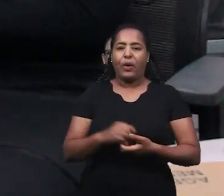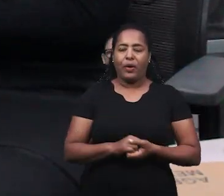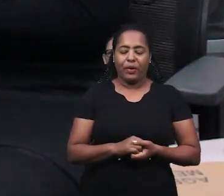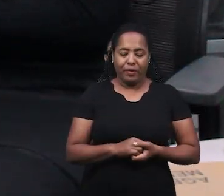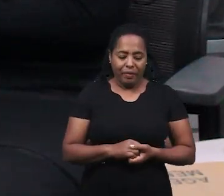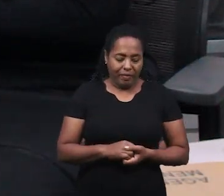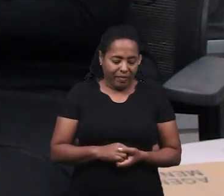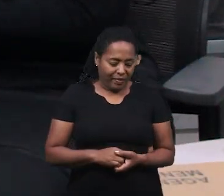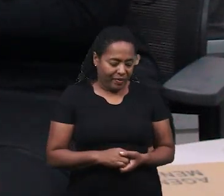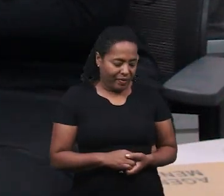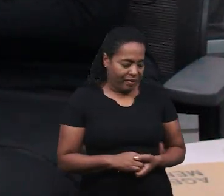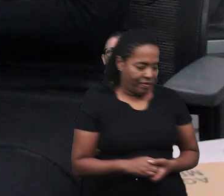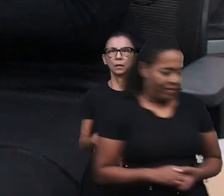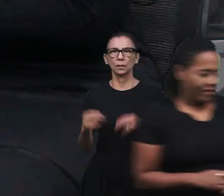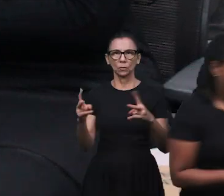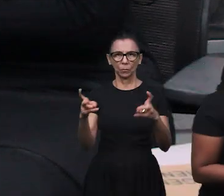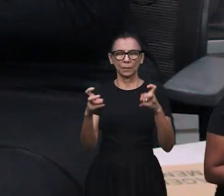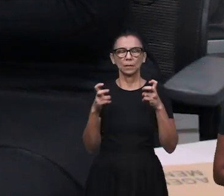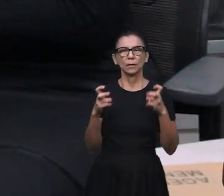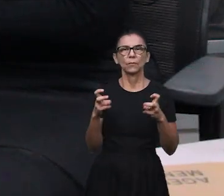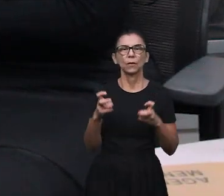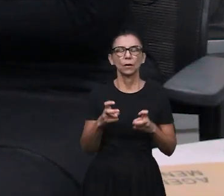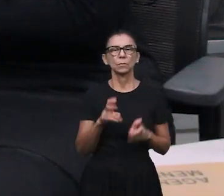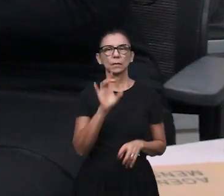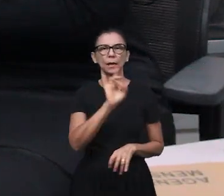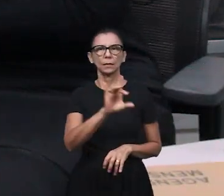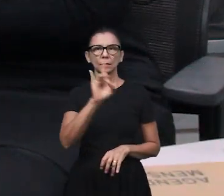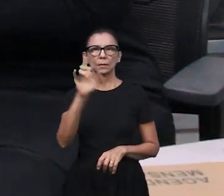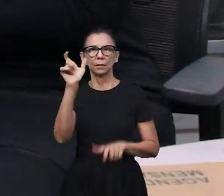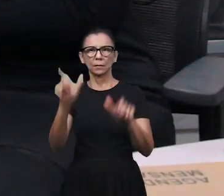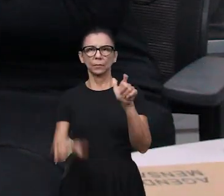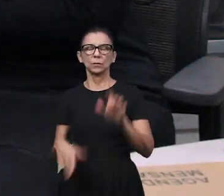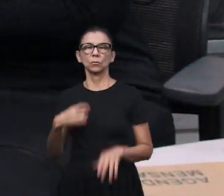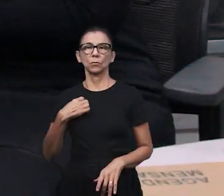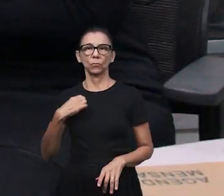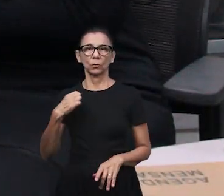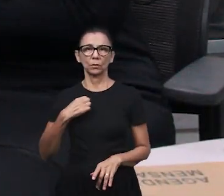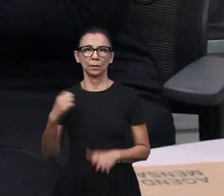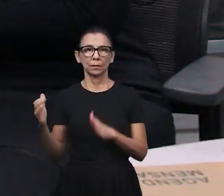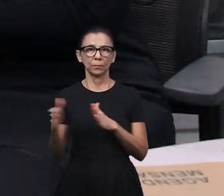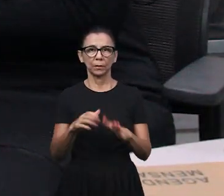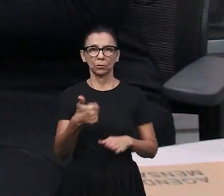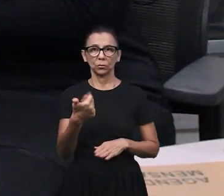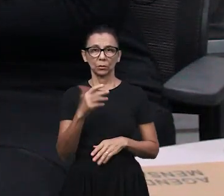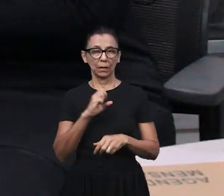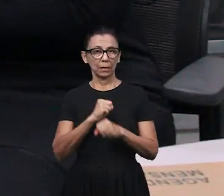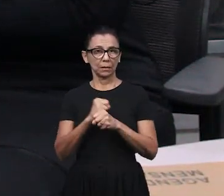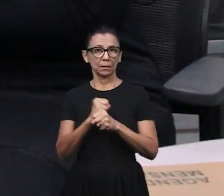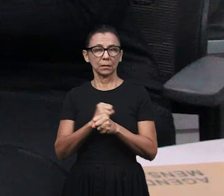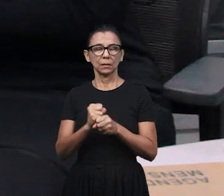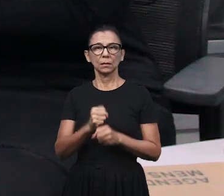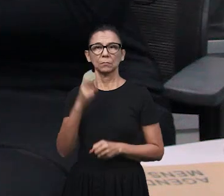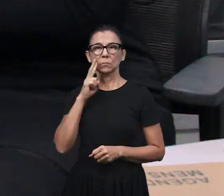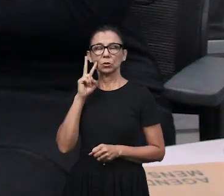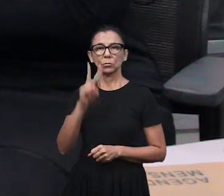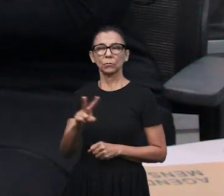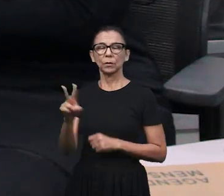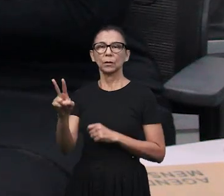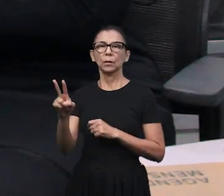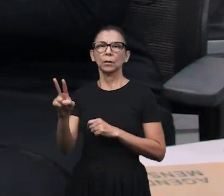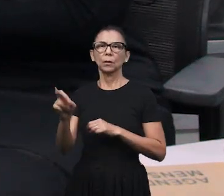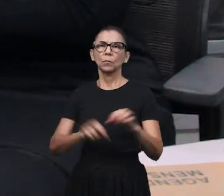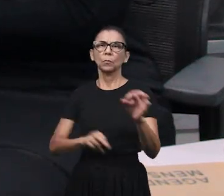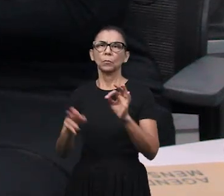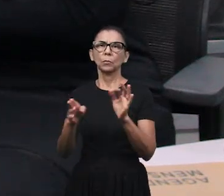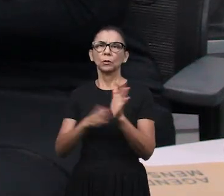de serviço, em cada voluntário da rádio desses 10 anos, a gente vê o projeto